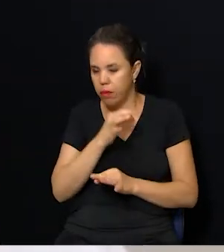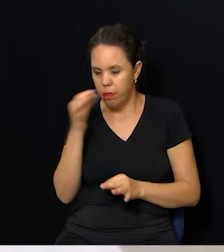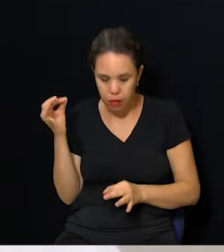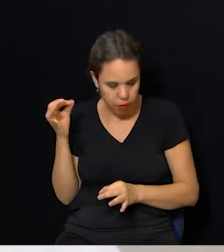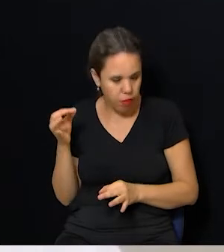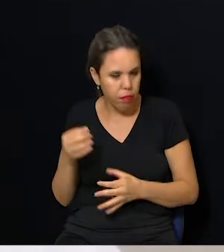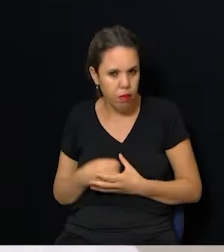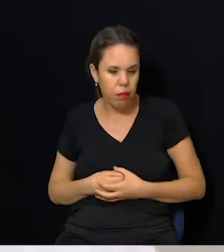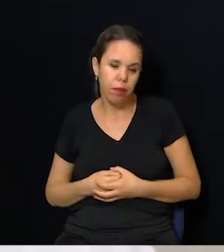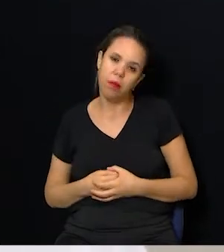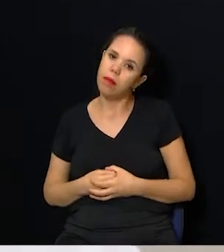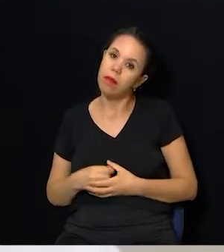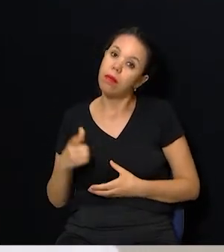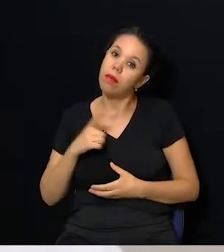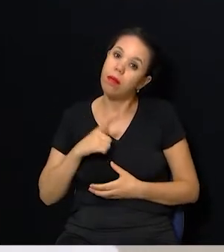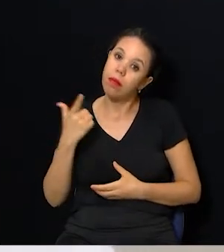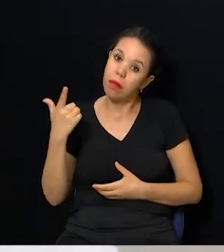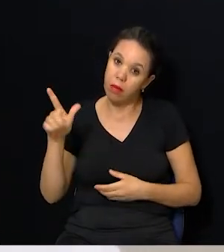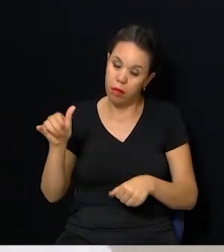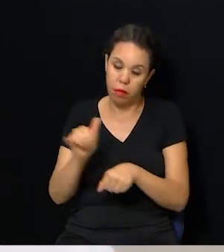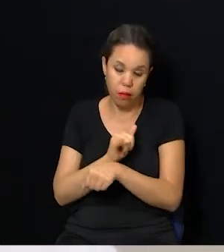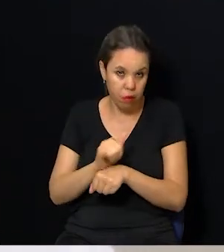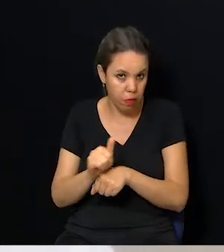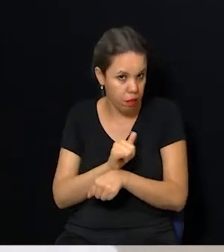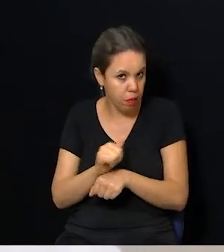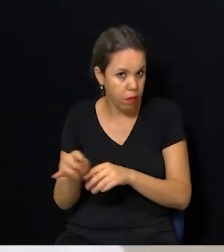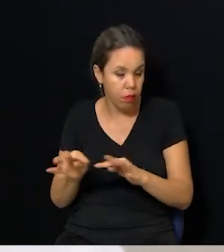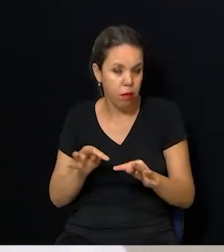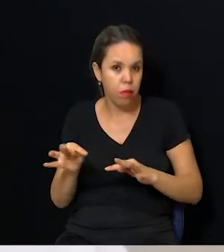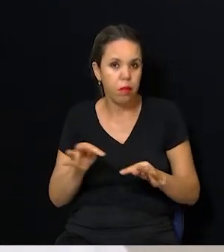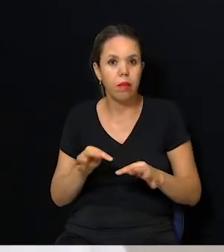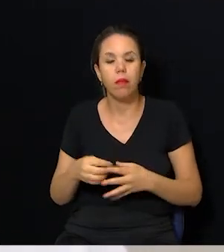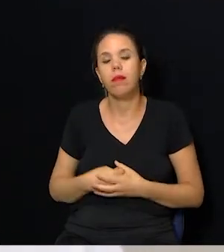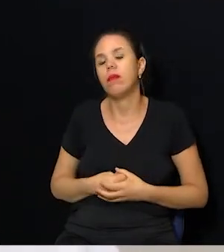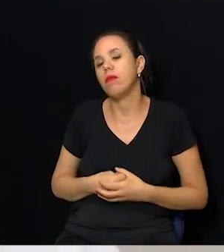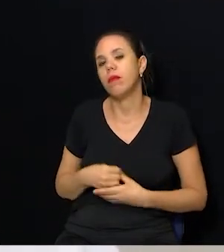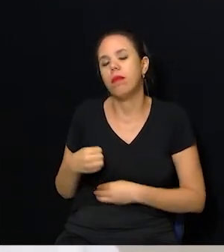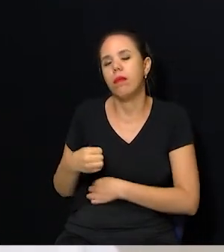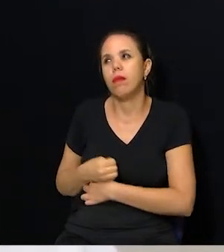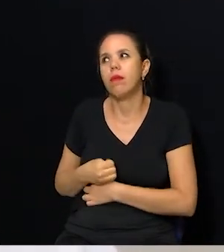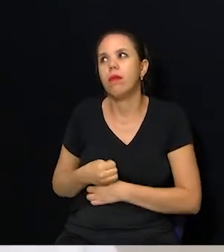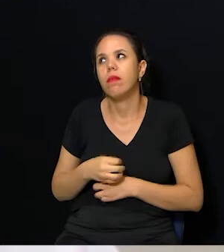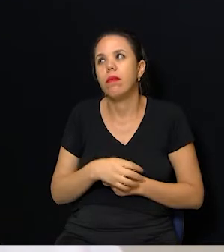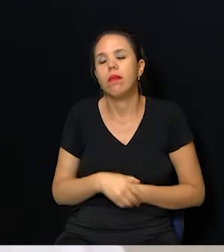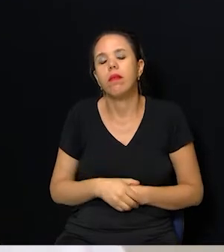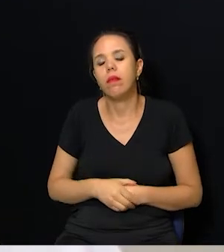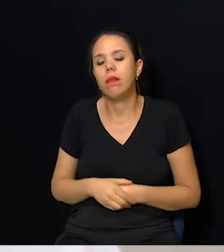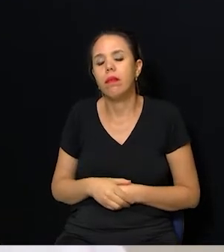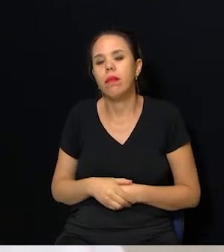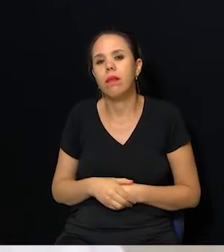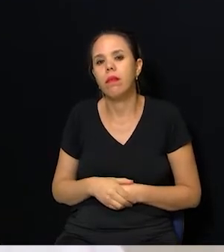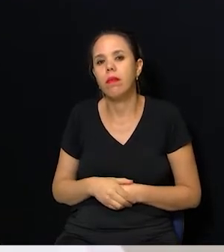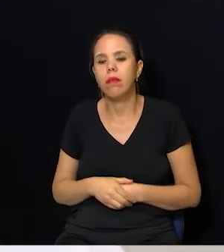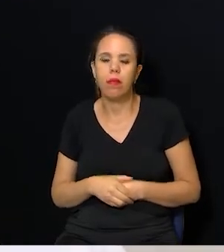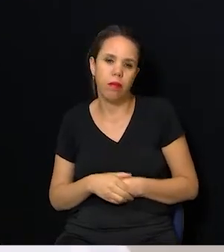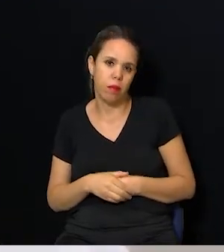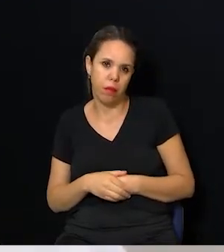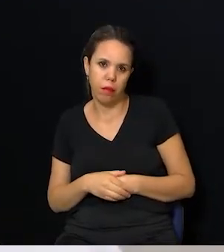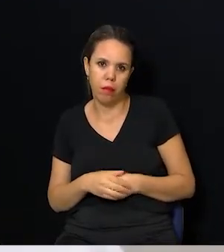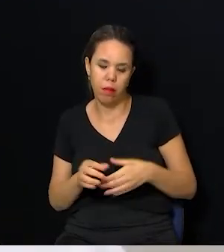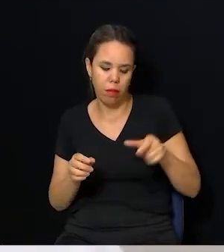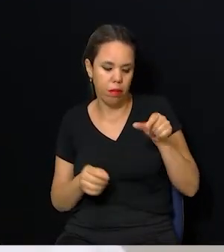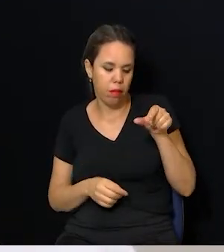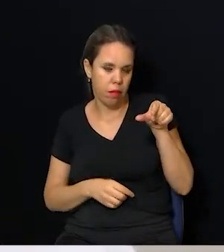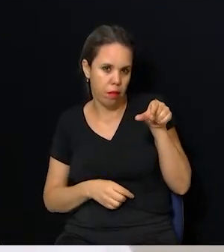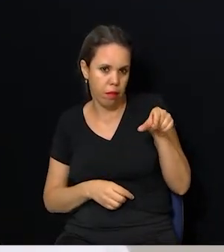bem colocada. Existem outras estratégias de radioterapia, que são quando você coloca placas irradiantes, tá?